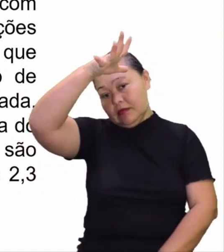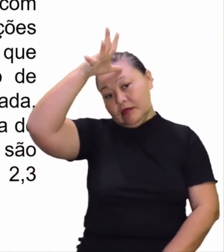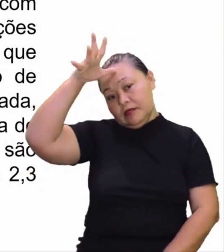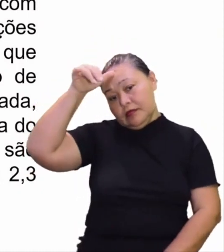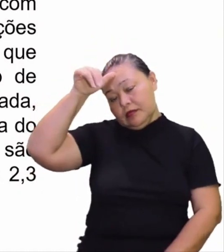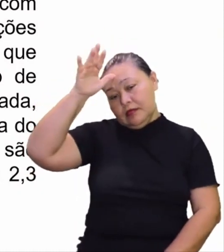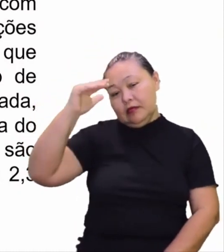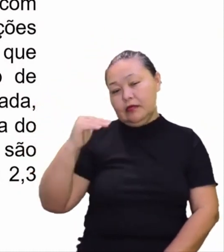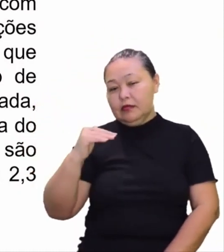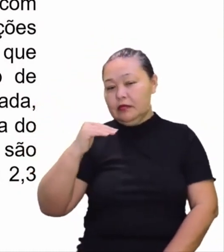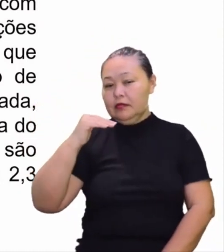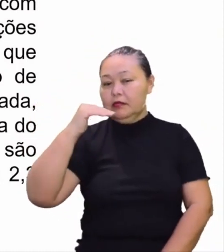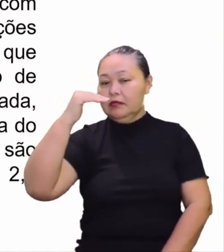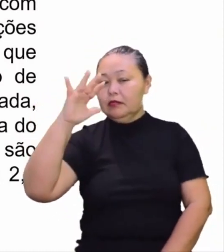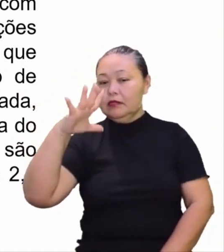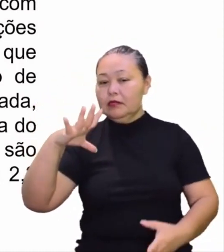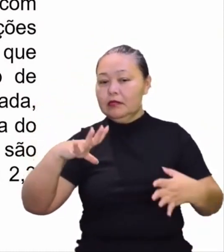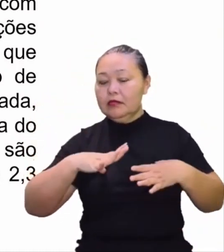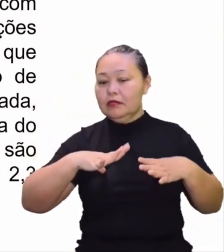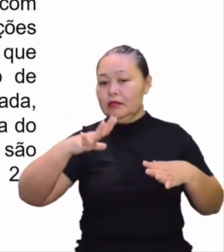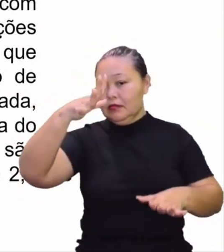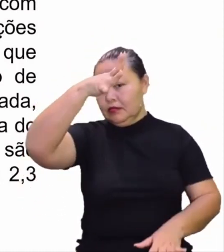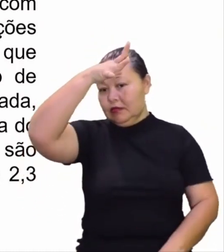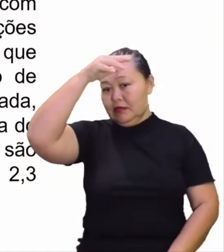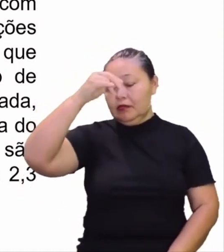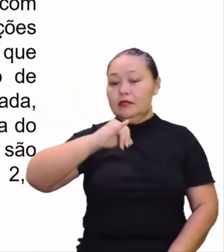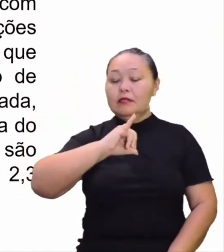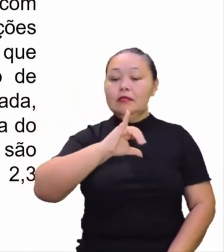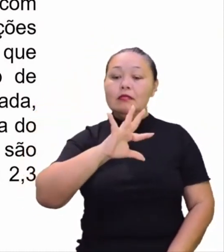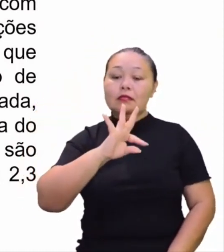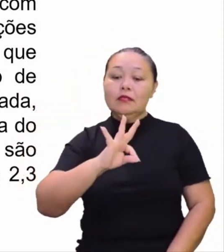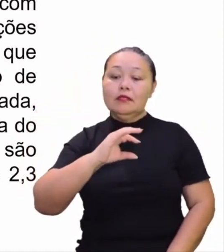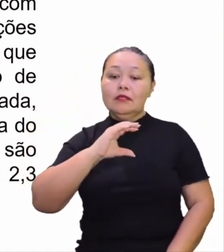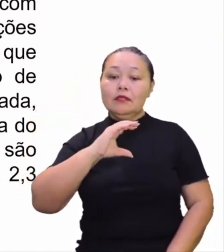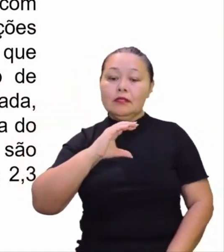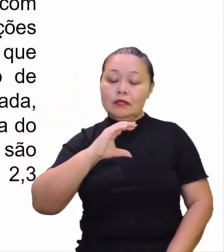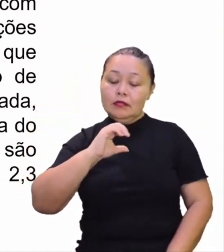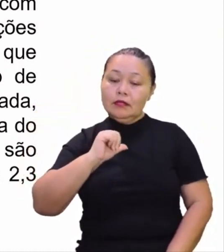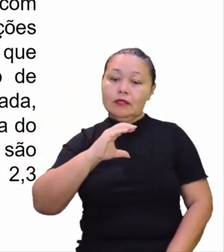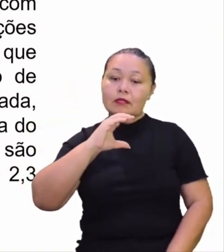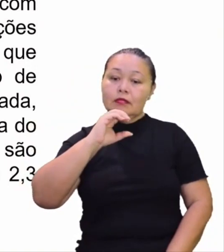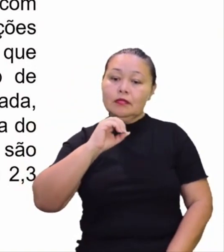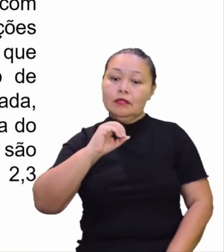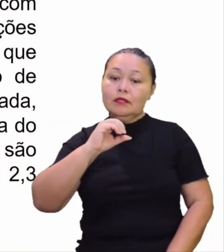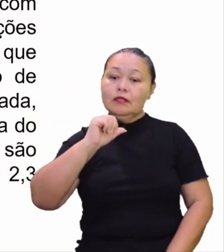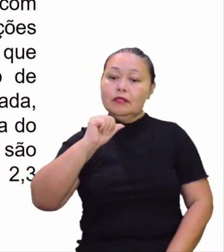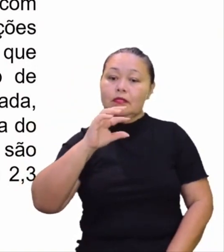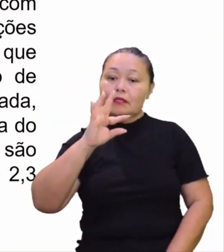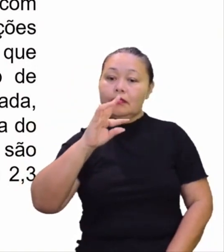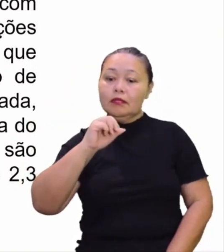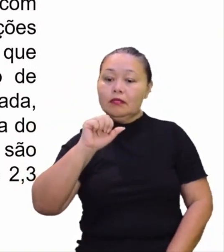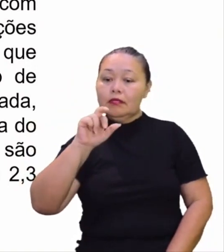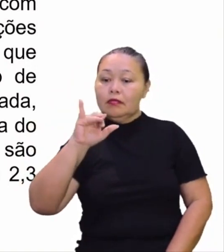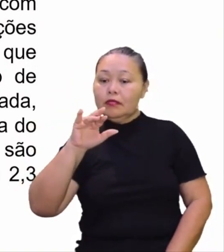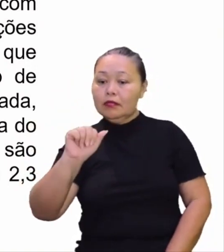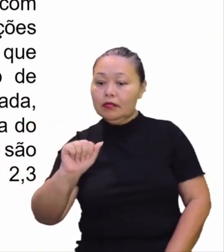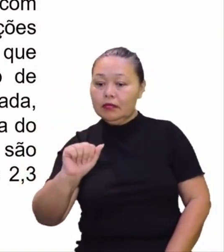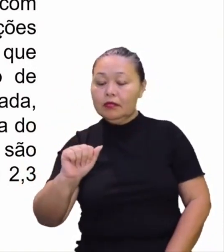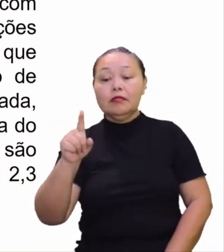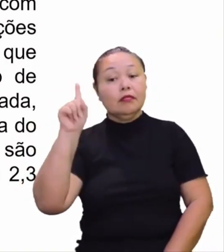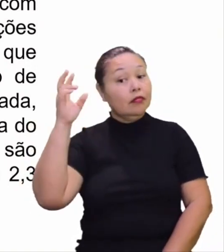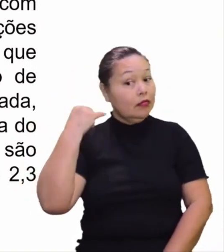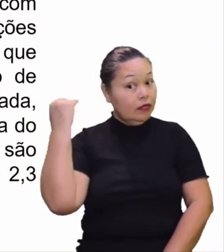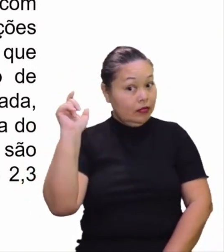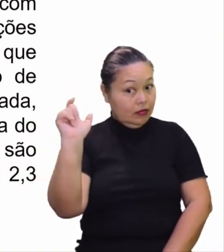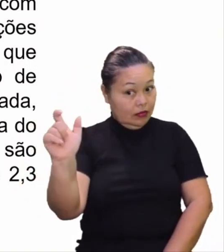Amazonas. Na altura da cidade amazonense de Itacoatiara, olha só, anotem esse nome aí, isso